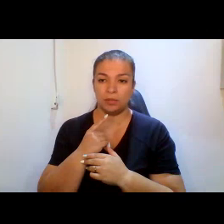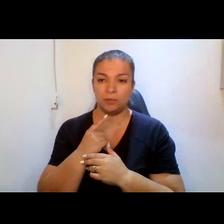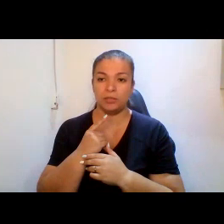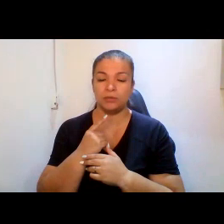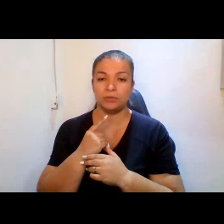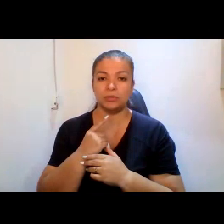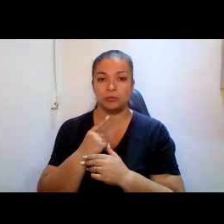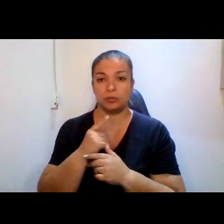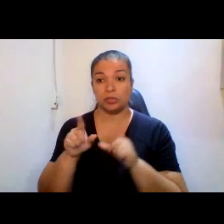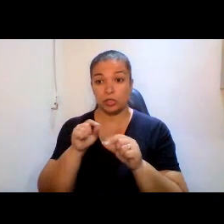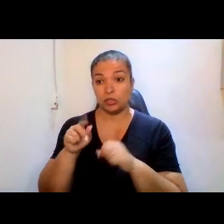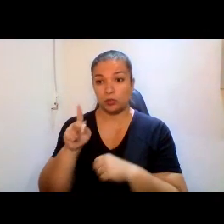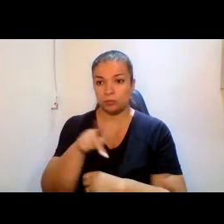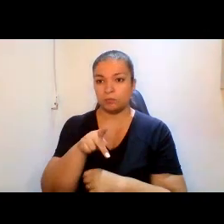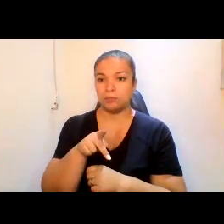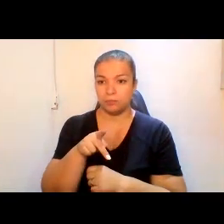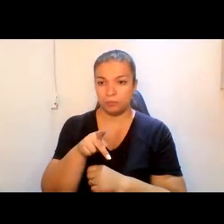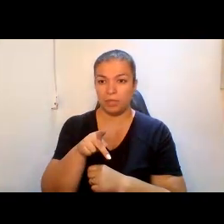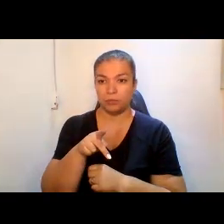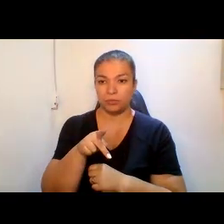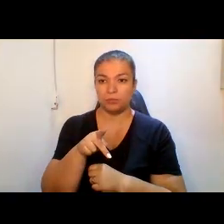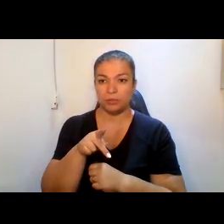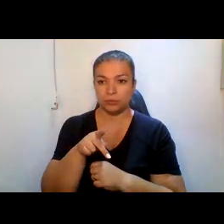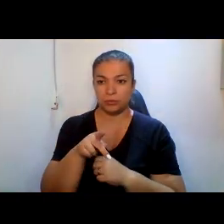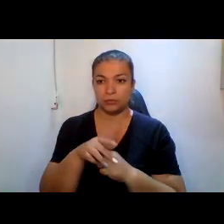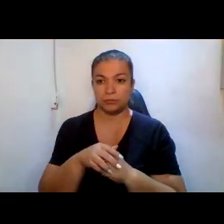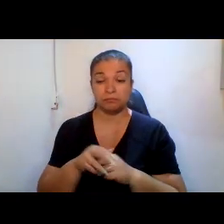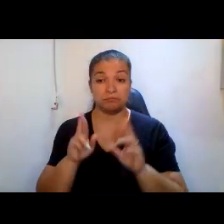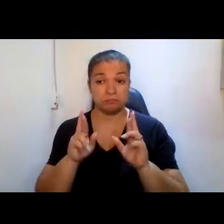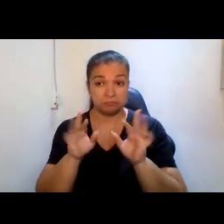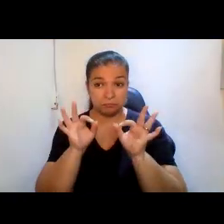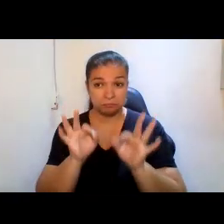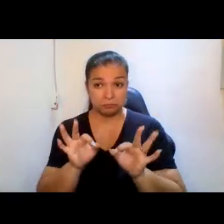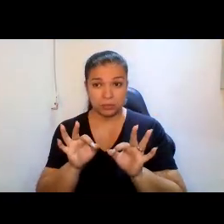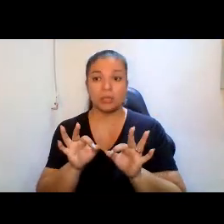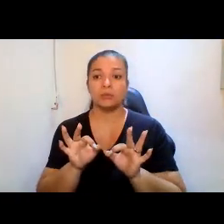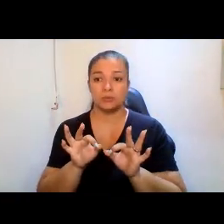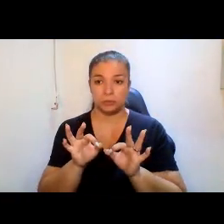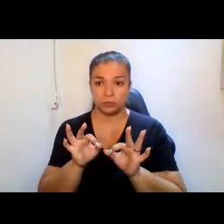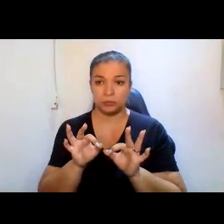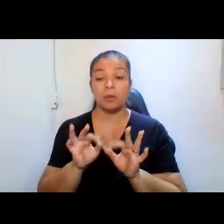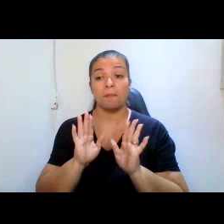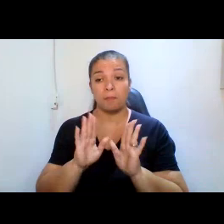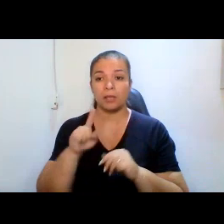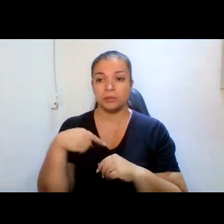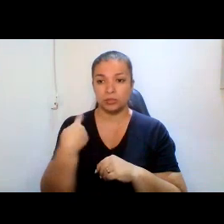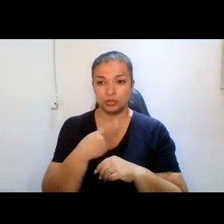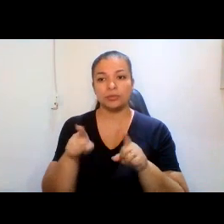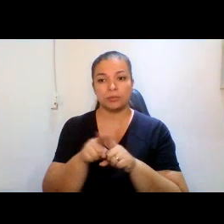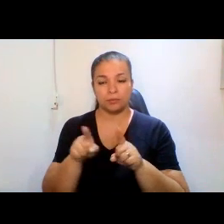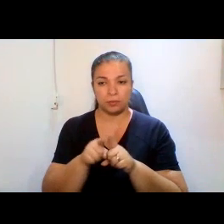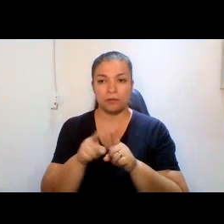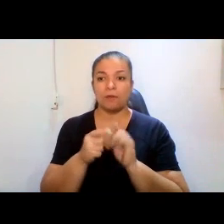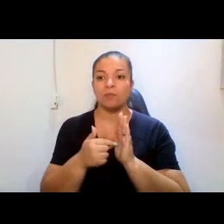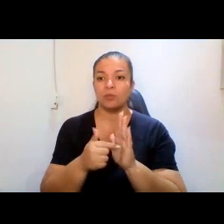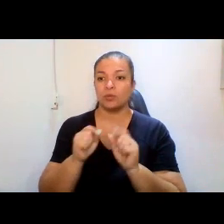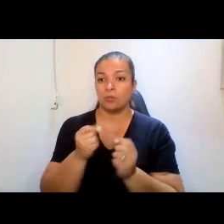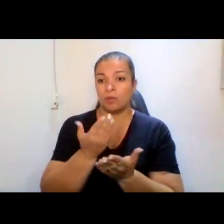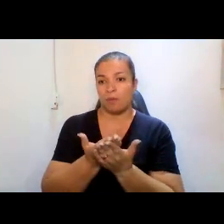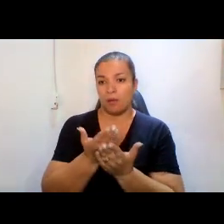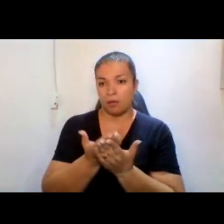aí, tomara que dê tudo certo, acredito que vai dar, mas nós vamos adiantar para que também as aulas de vocês